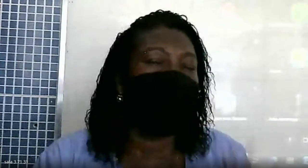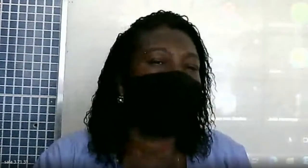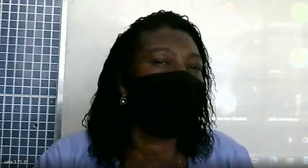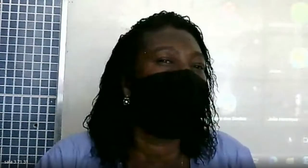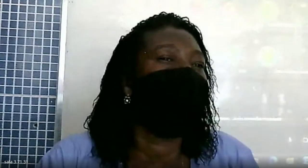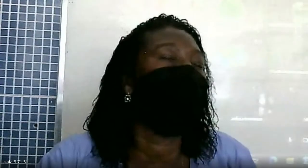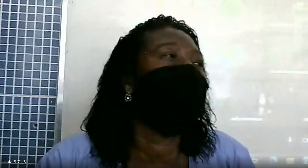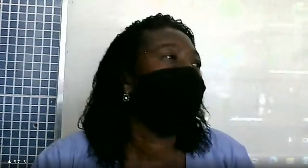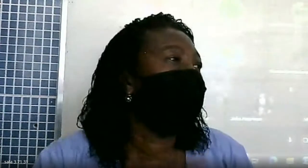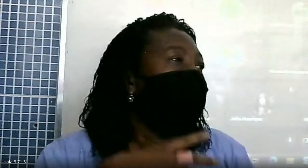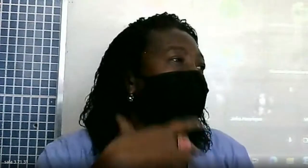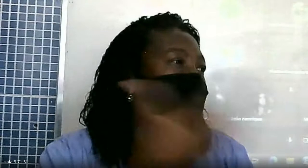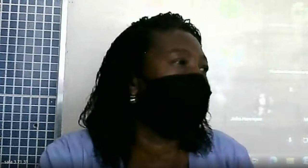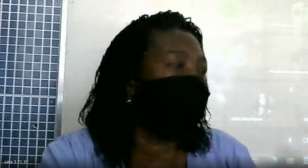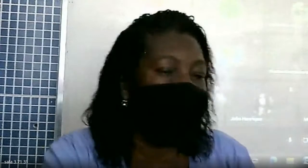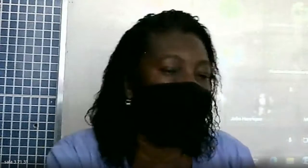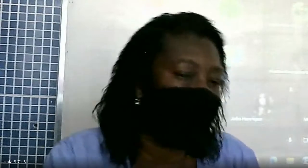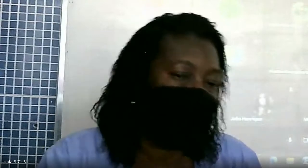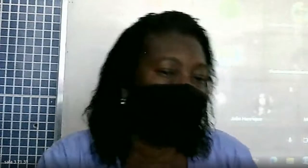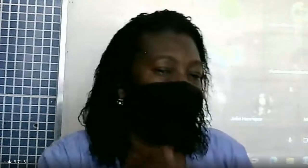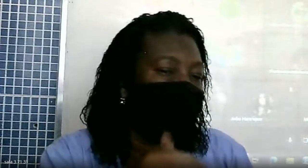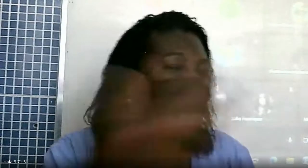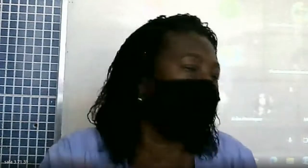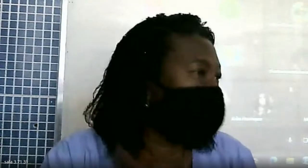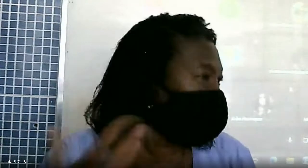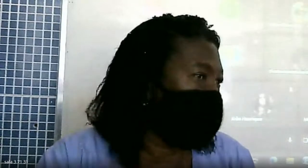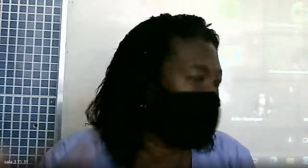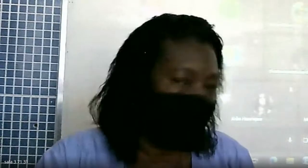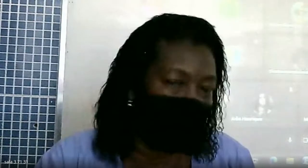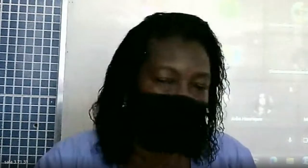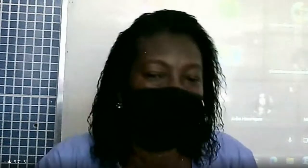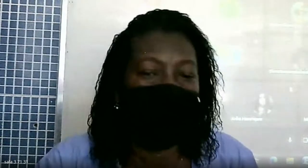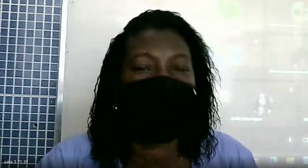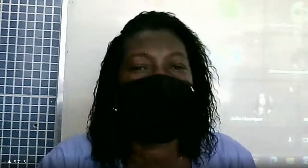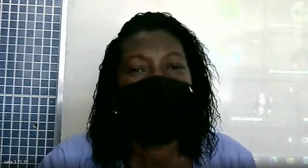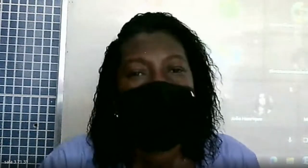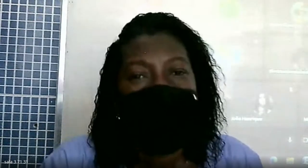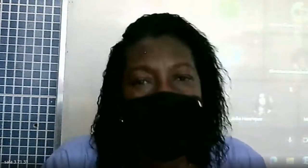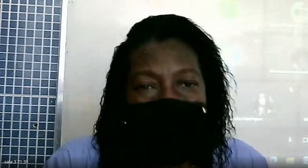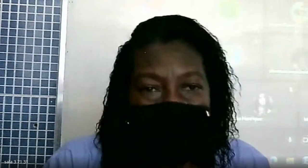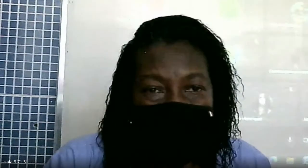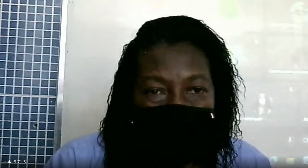com certeza ia reclamar, dizendo que aquele trabalho não era dele. Né?